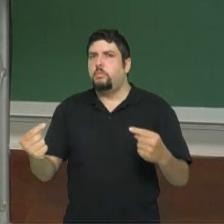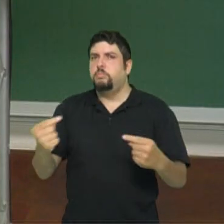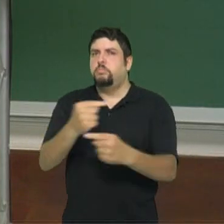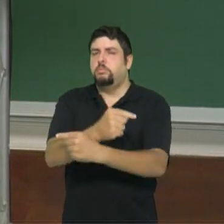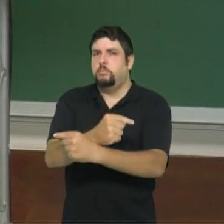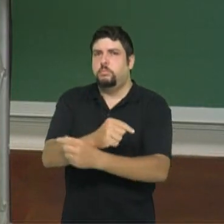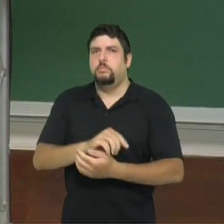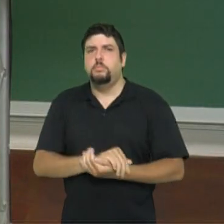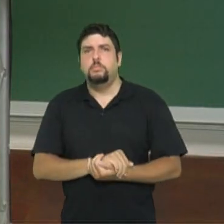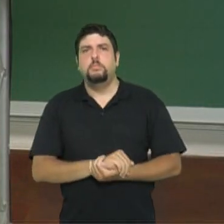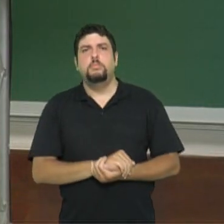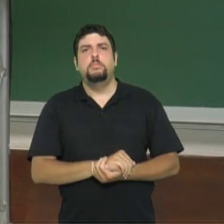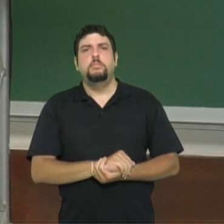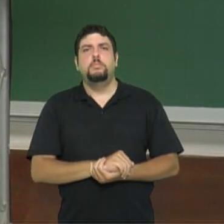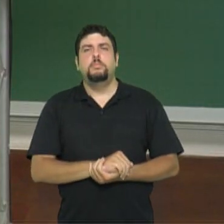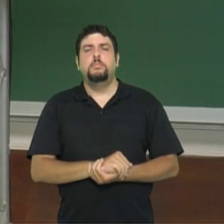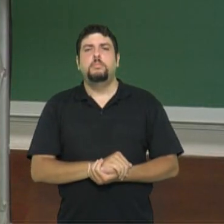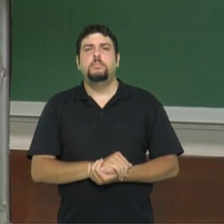no entanto.